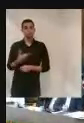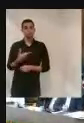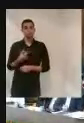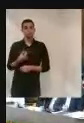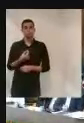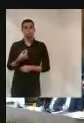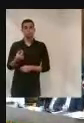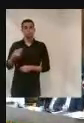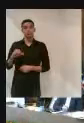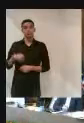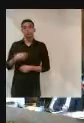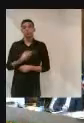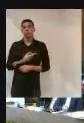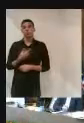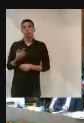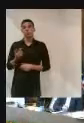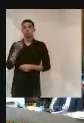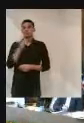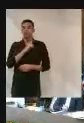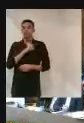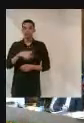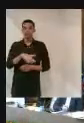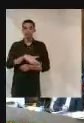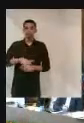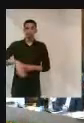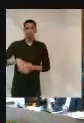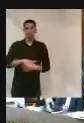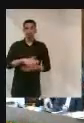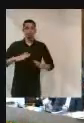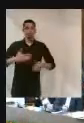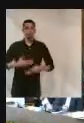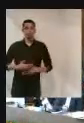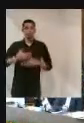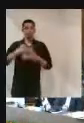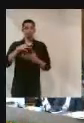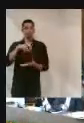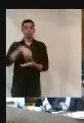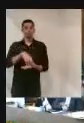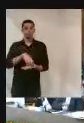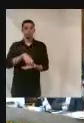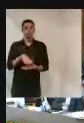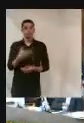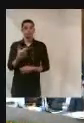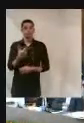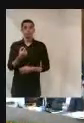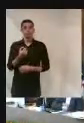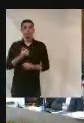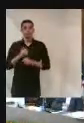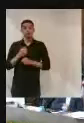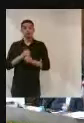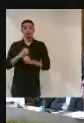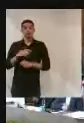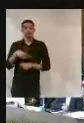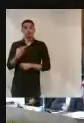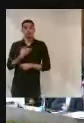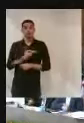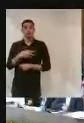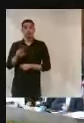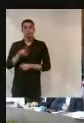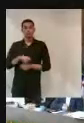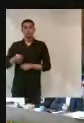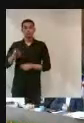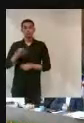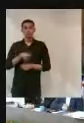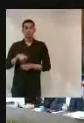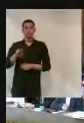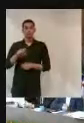construído esse complexo, né, pela Secretaria de Patrimônio da União. Foram pelo menos 20 anos de cessão de uso real para a Centicop, o